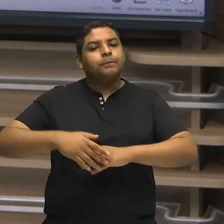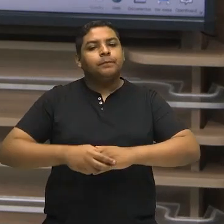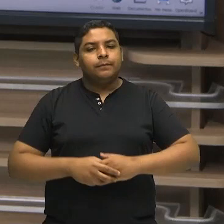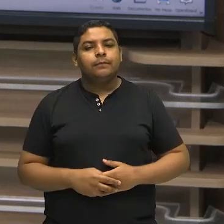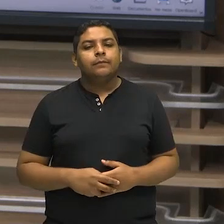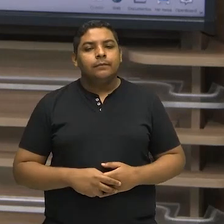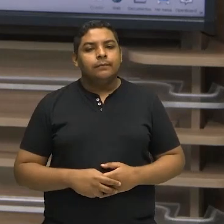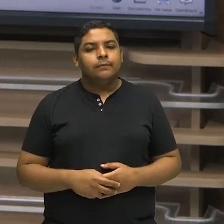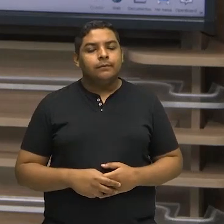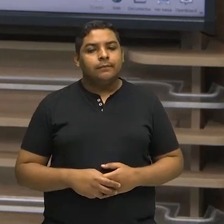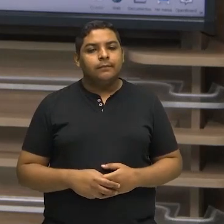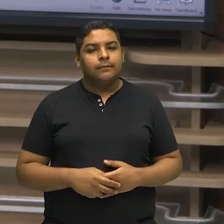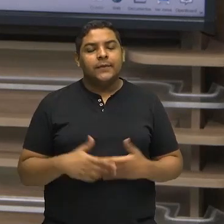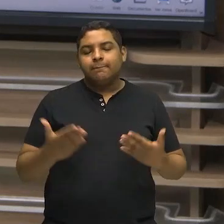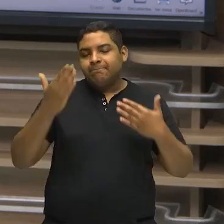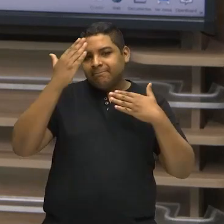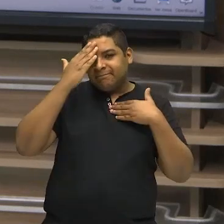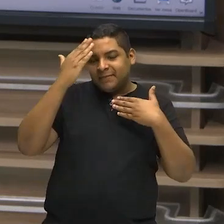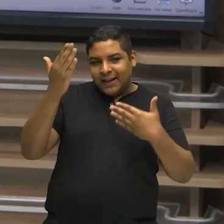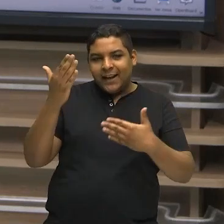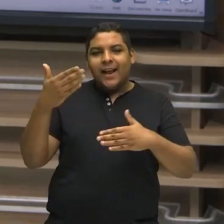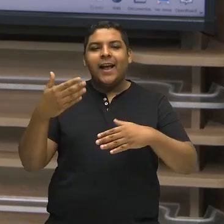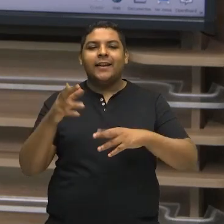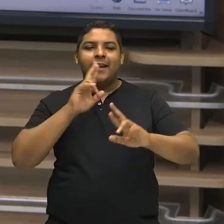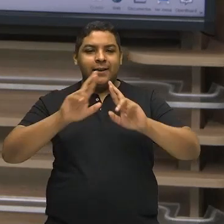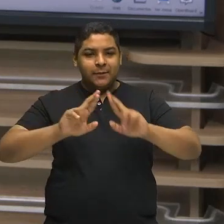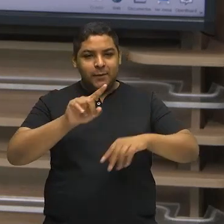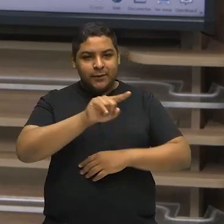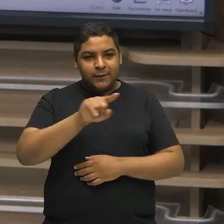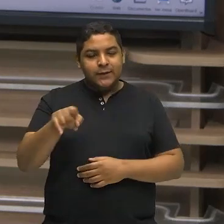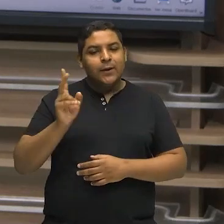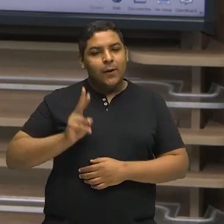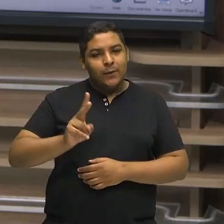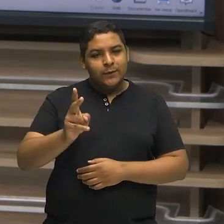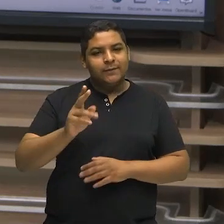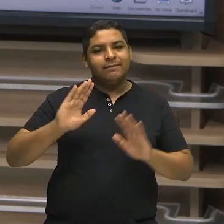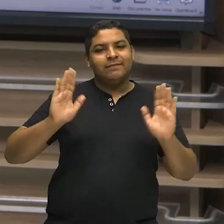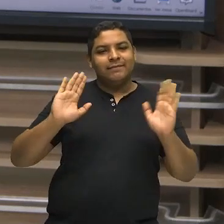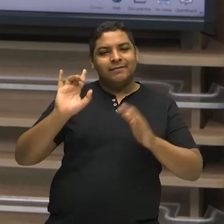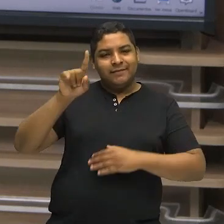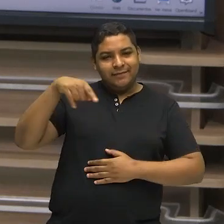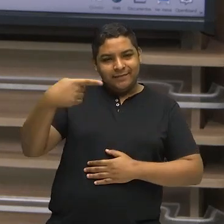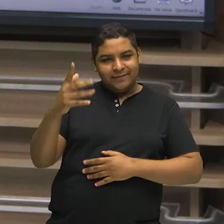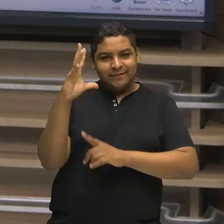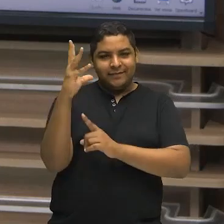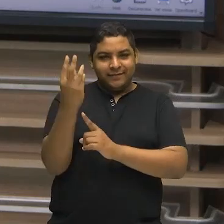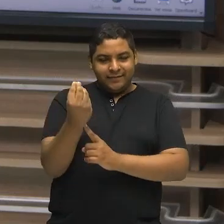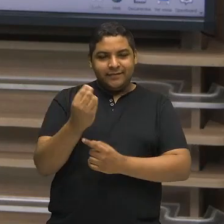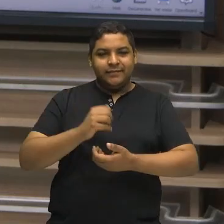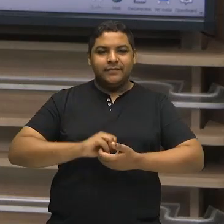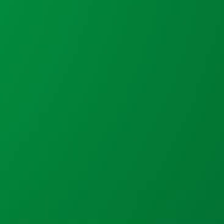vez, obrigada pela participação de vocês, continuem assim e até a próxima aula de arte.